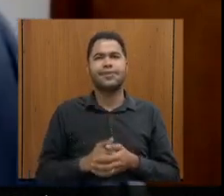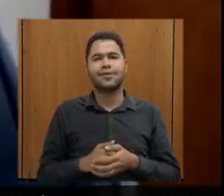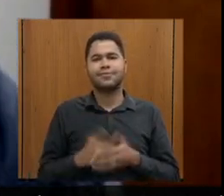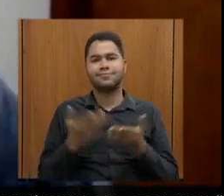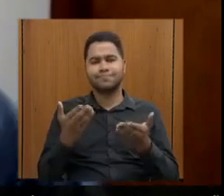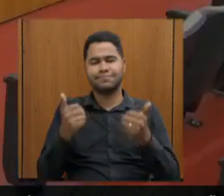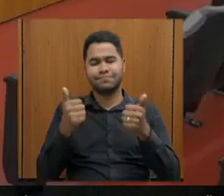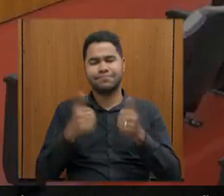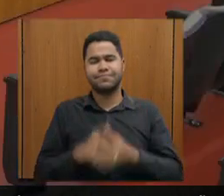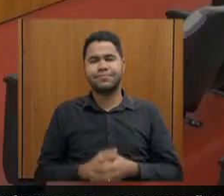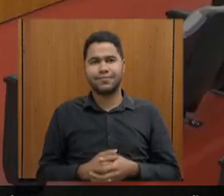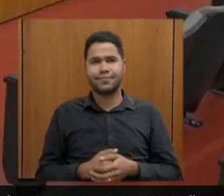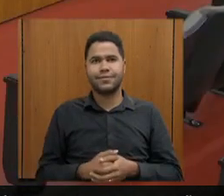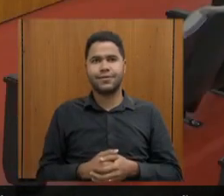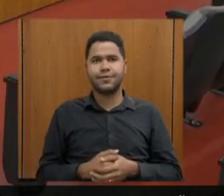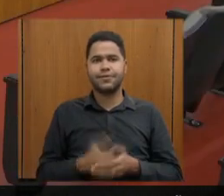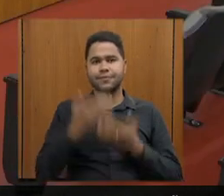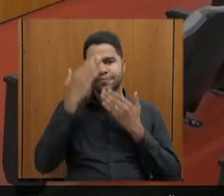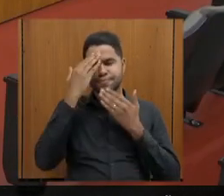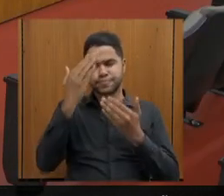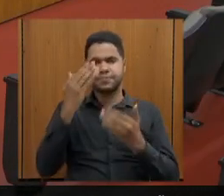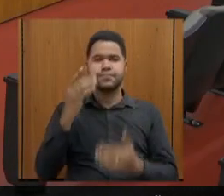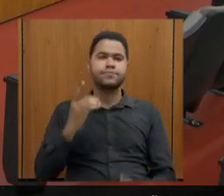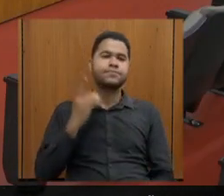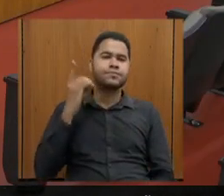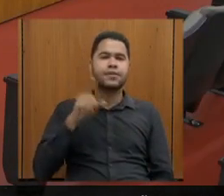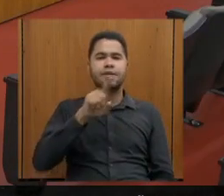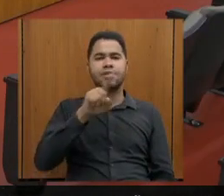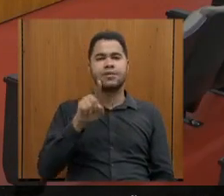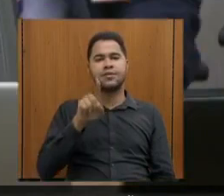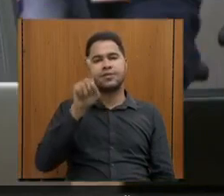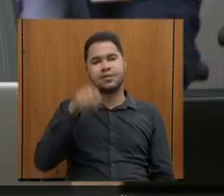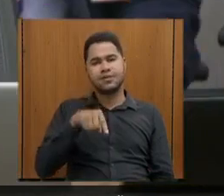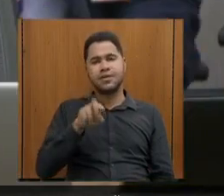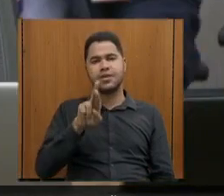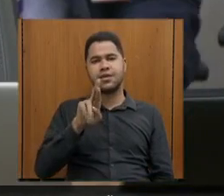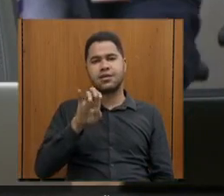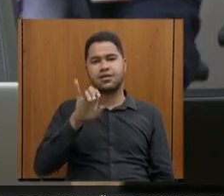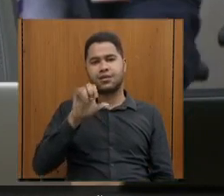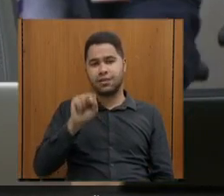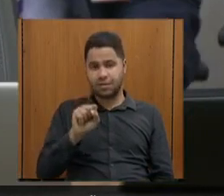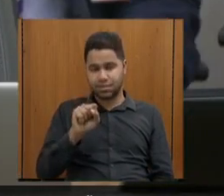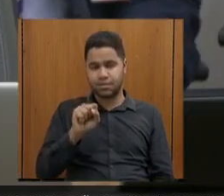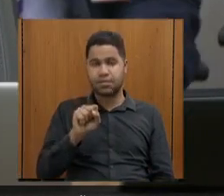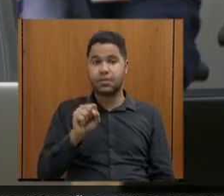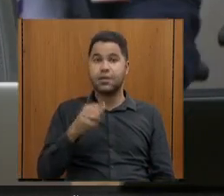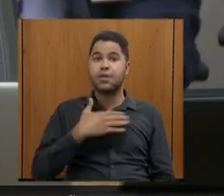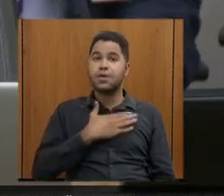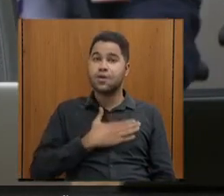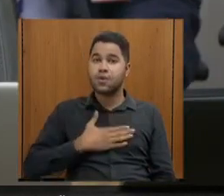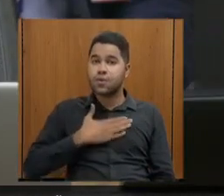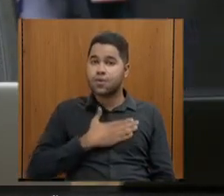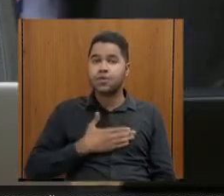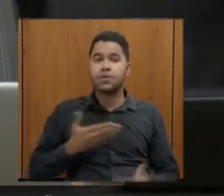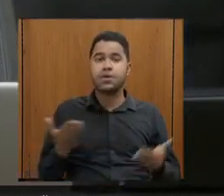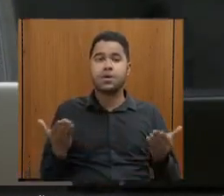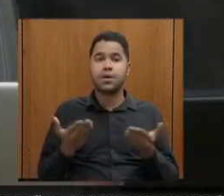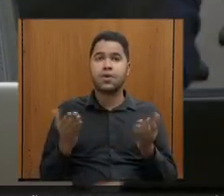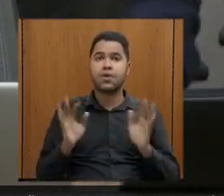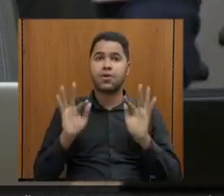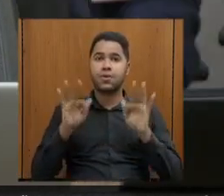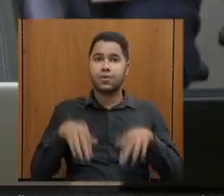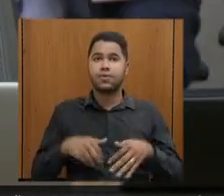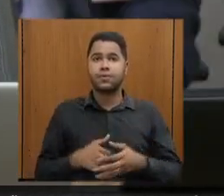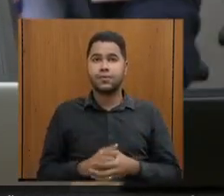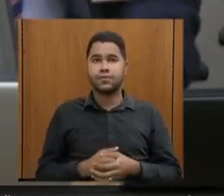passar agradecemos Deputado José Reis e gostaria aqui agora para